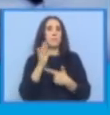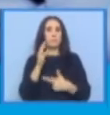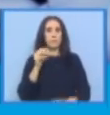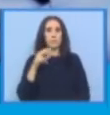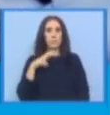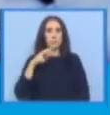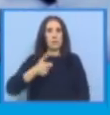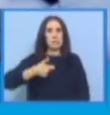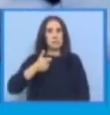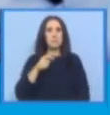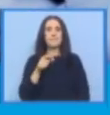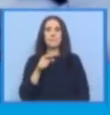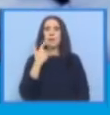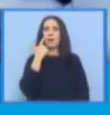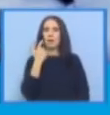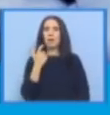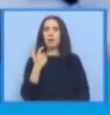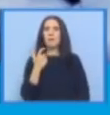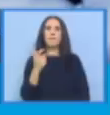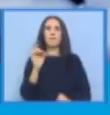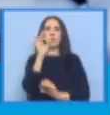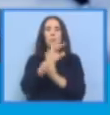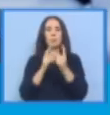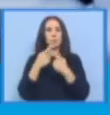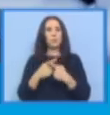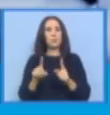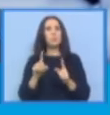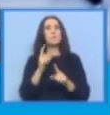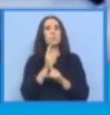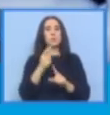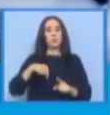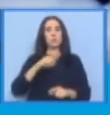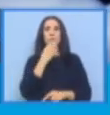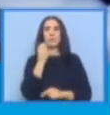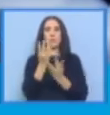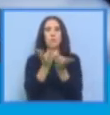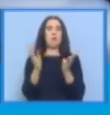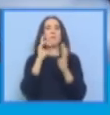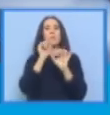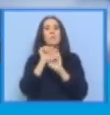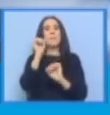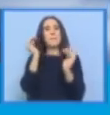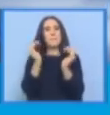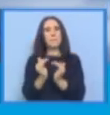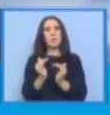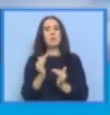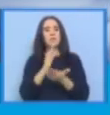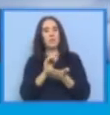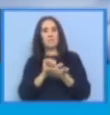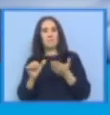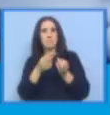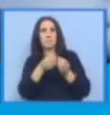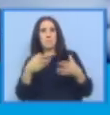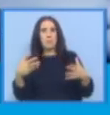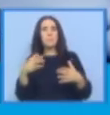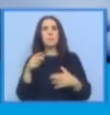português sobretudo, aí há uma certa diferença com a Europa, porque nós temos jovens menos qualificados, que mais abandonam a escola.